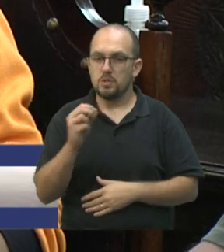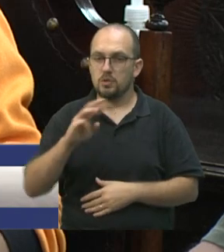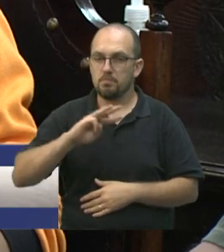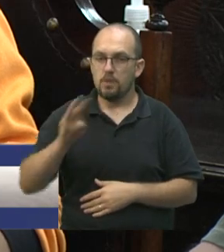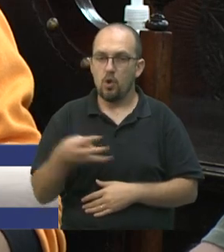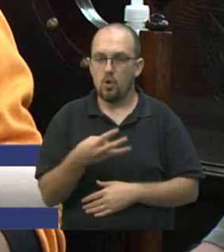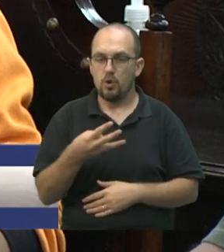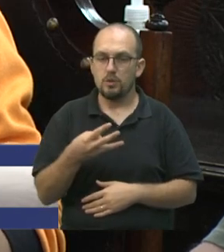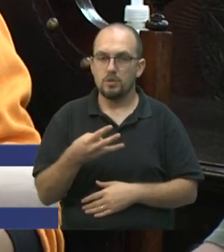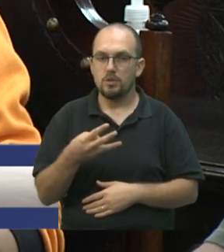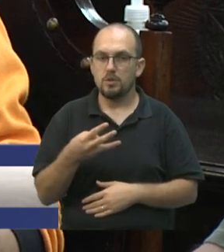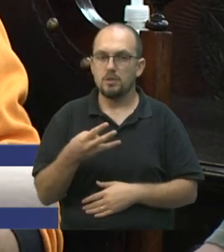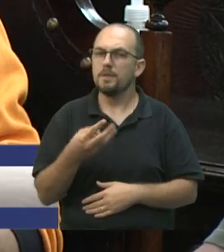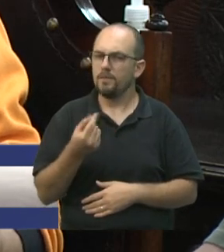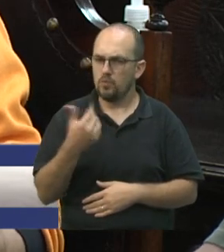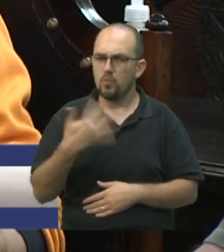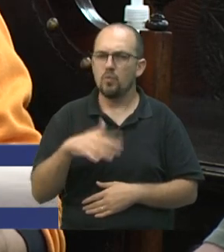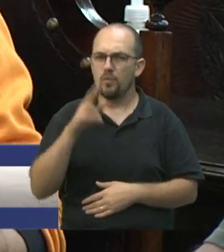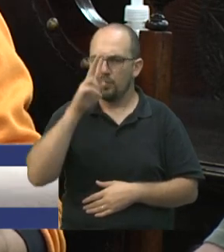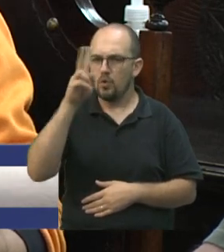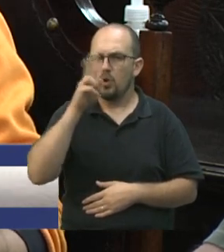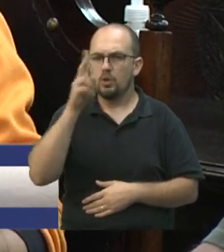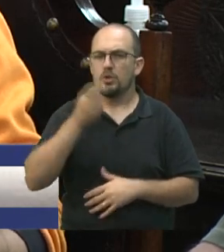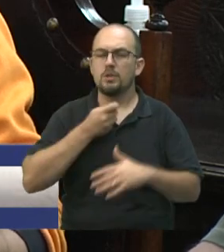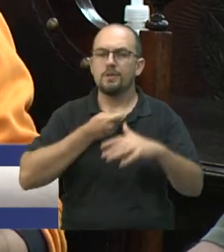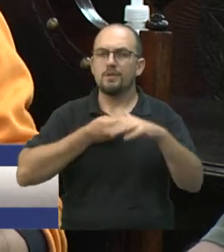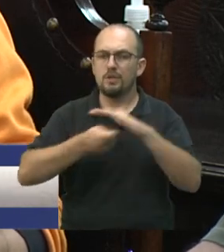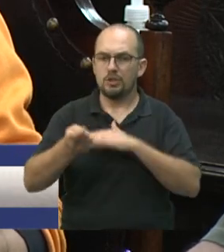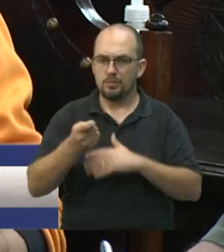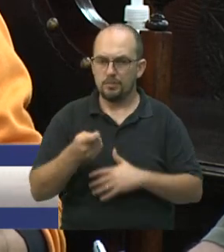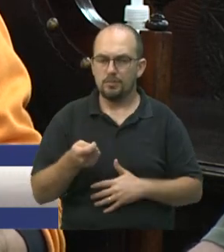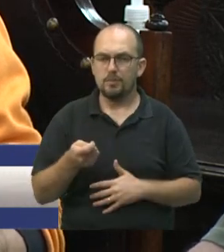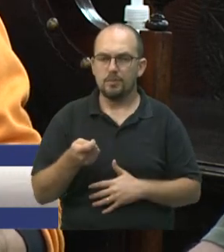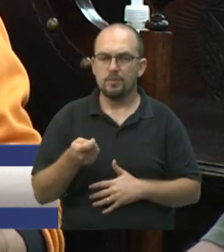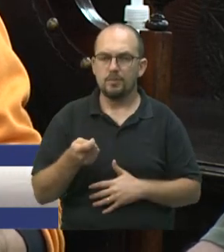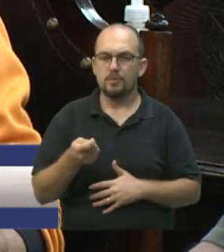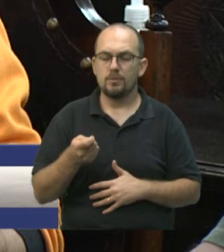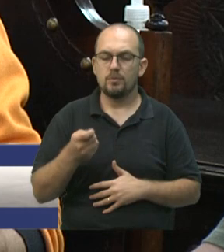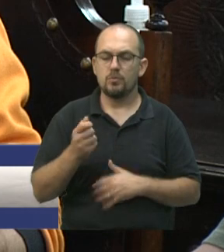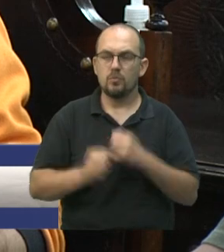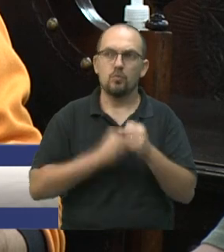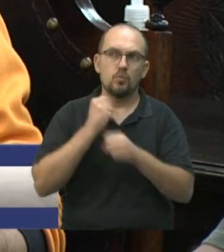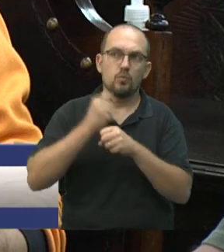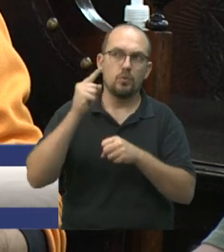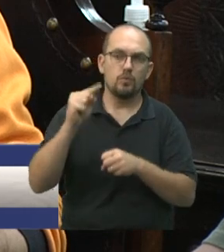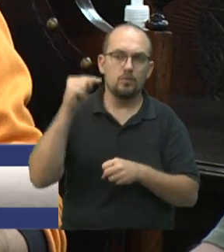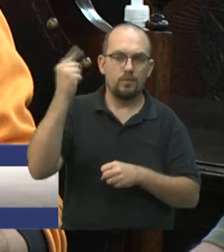então de um valor bastante alto para investimentos no ano que vem.